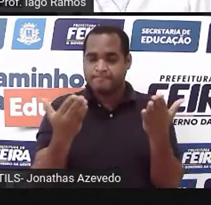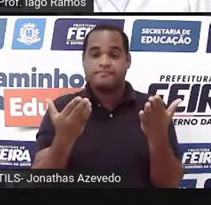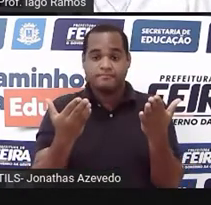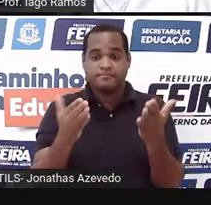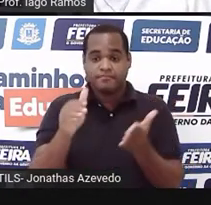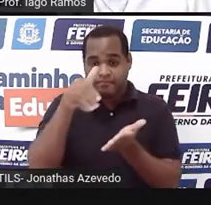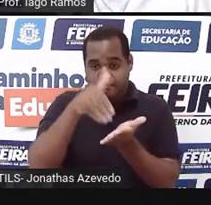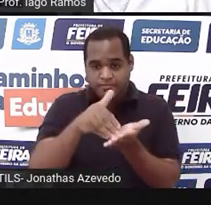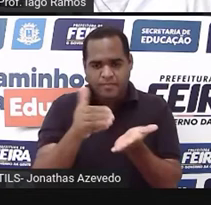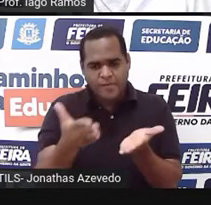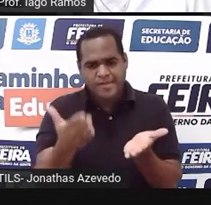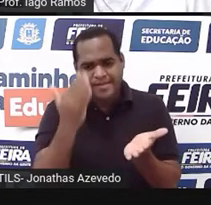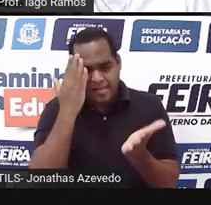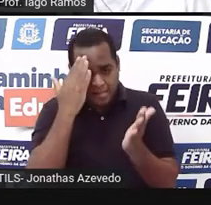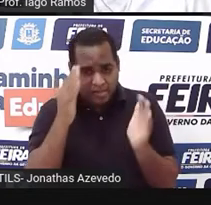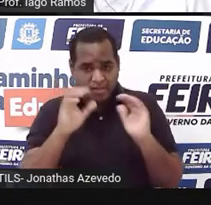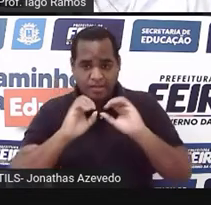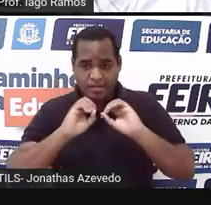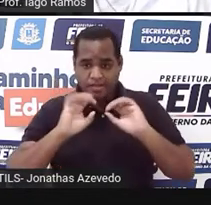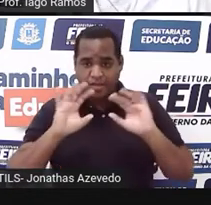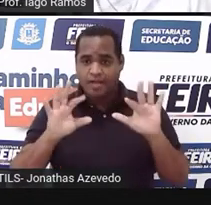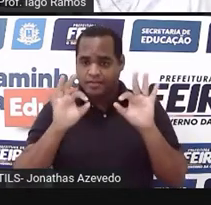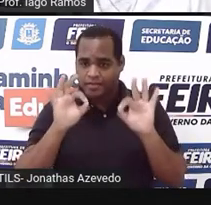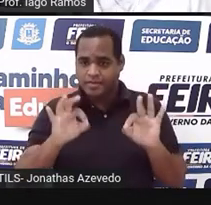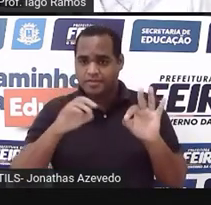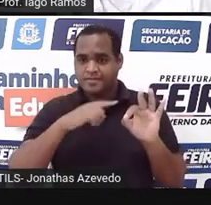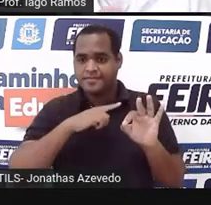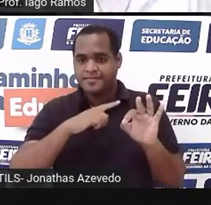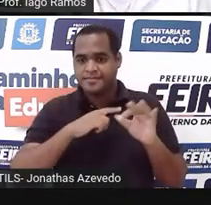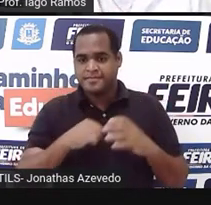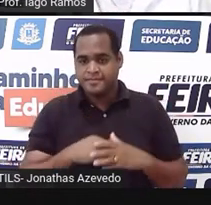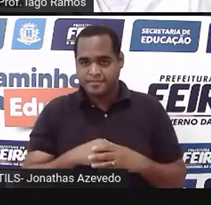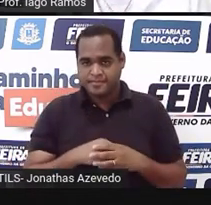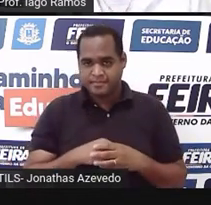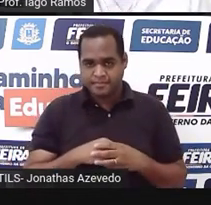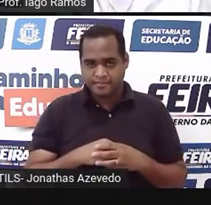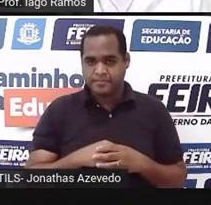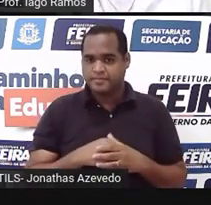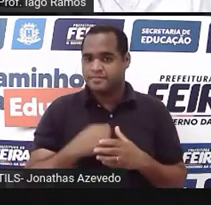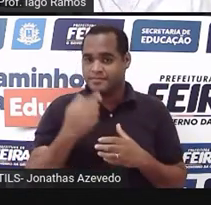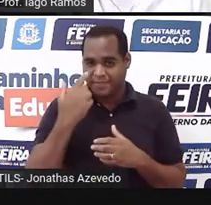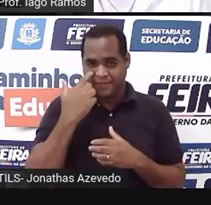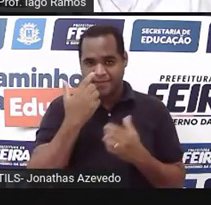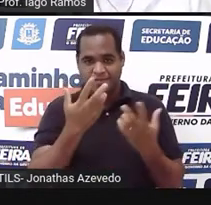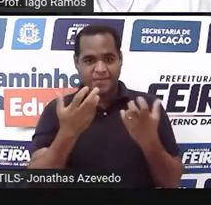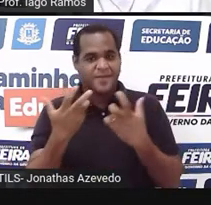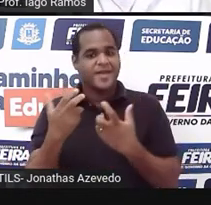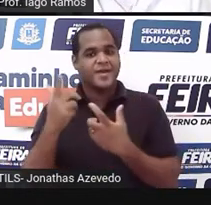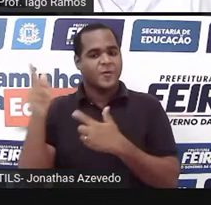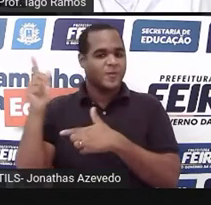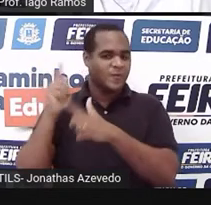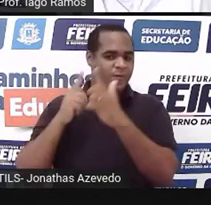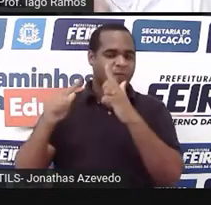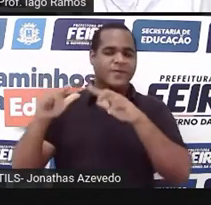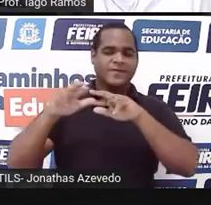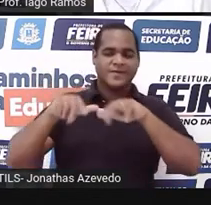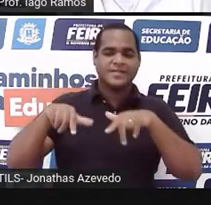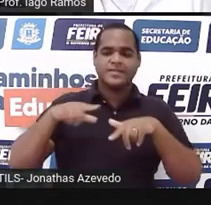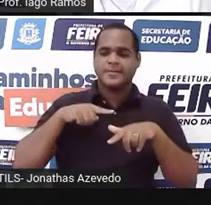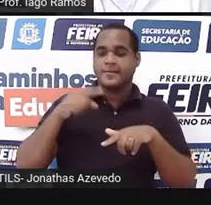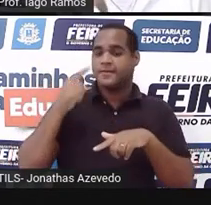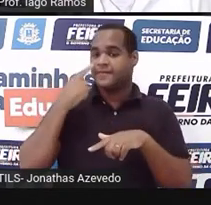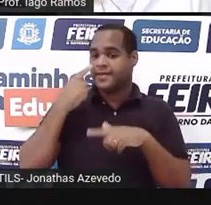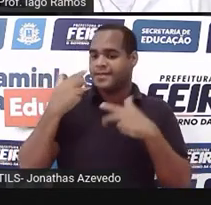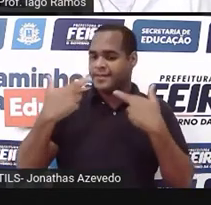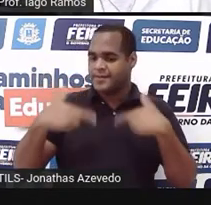aqui o quanto você entendeu Tá bom são coisas que a gente já viu em outras aulas e que a gente está